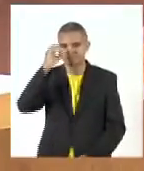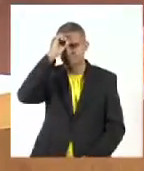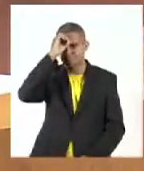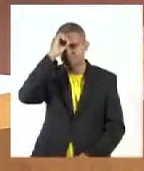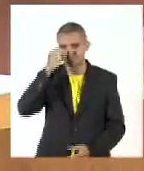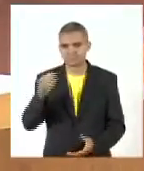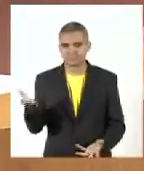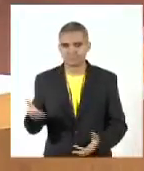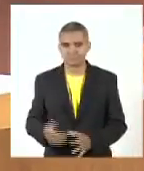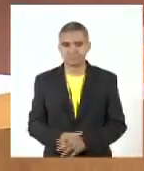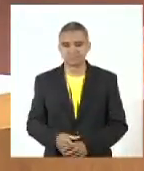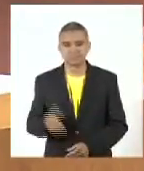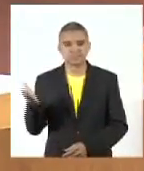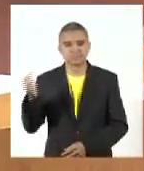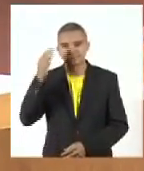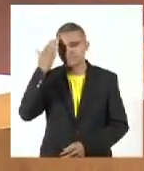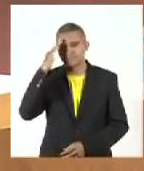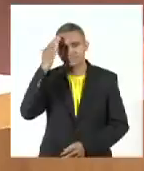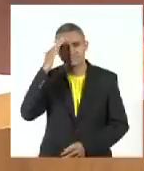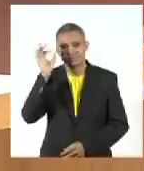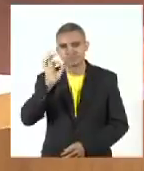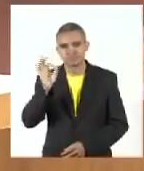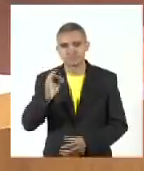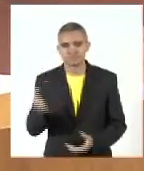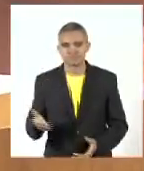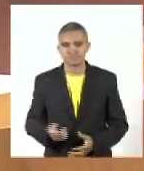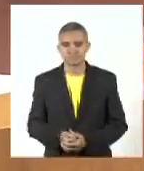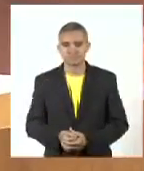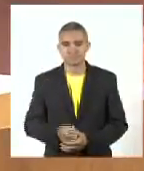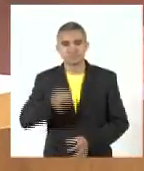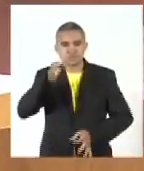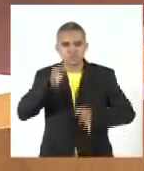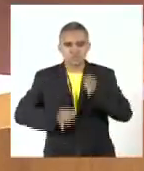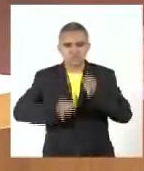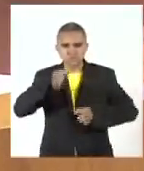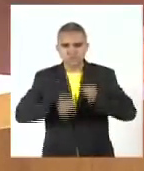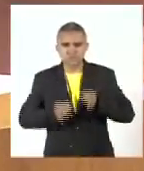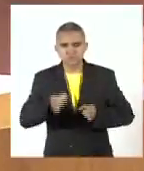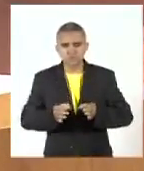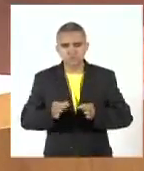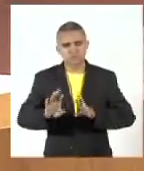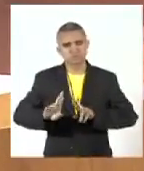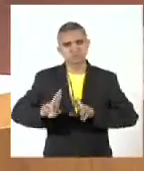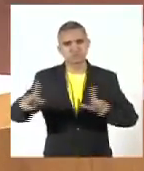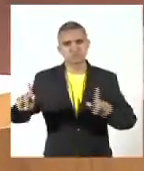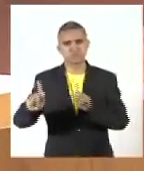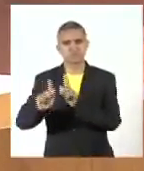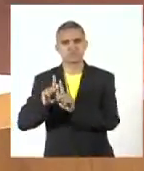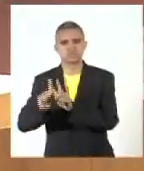Ele não entende. Ser juiz não é ser gestor.